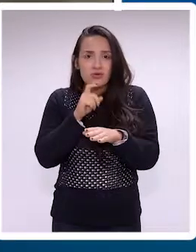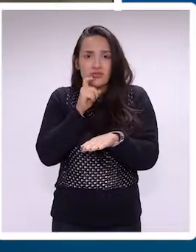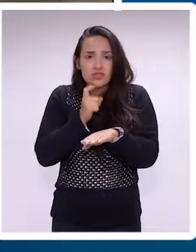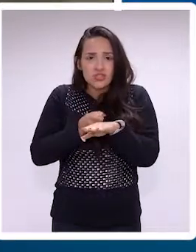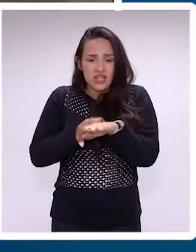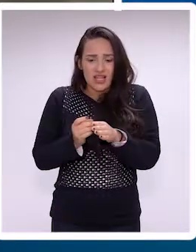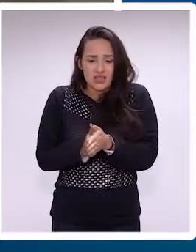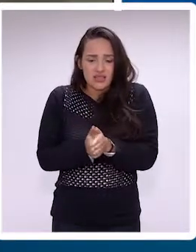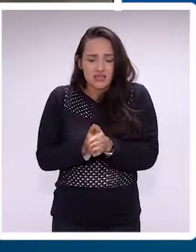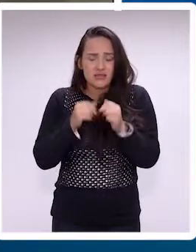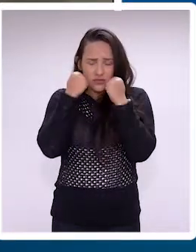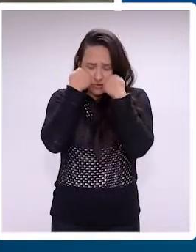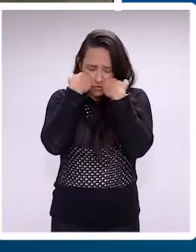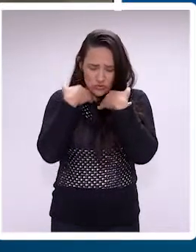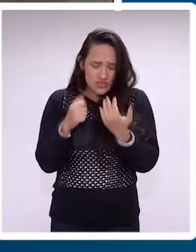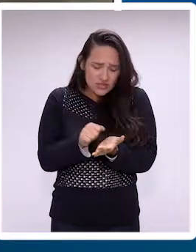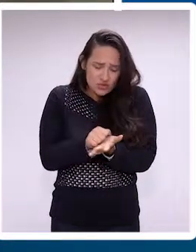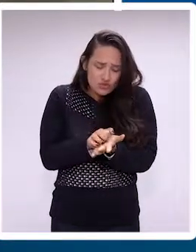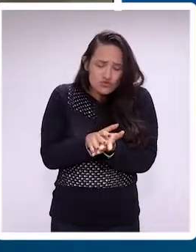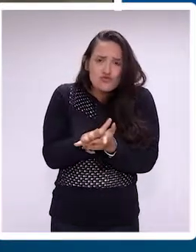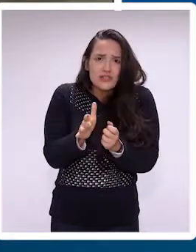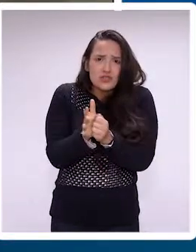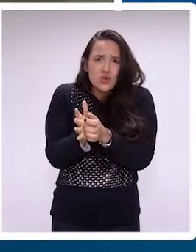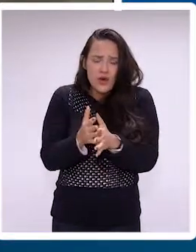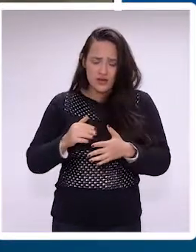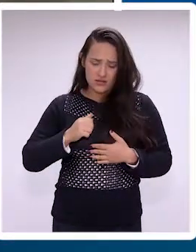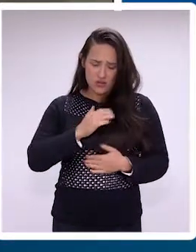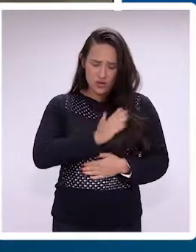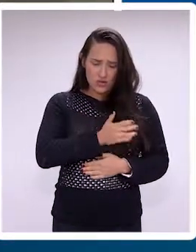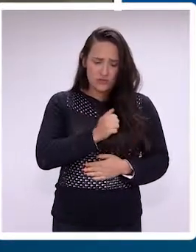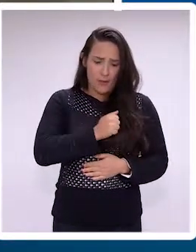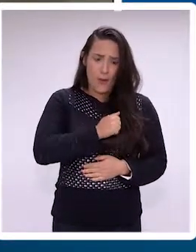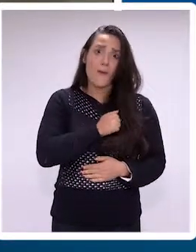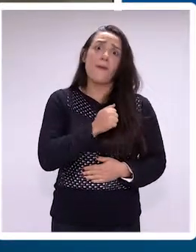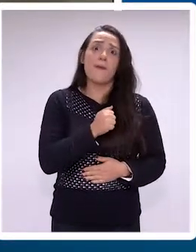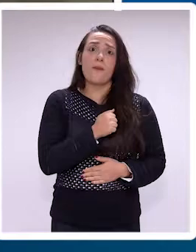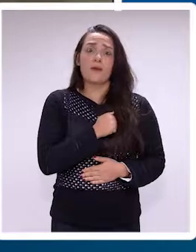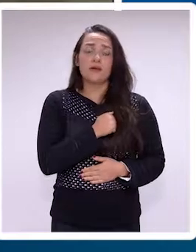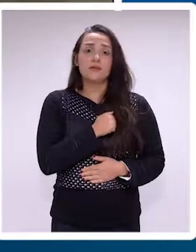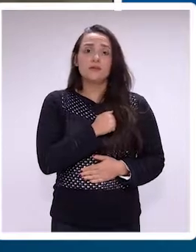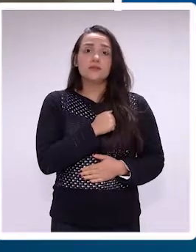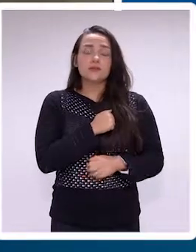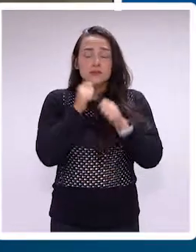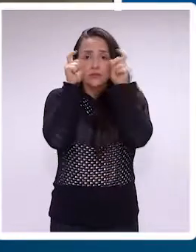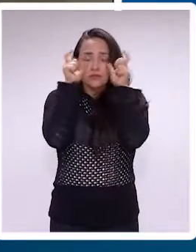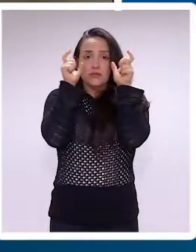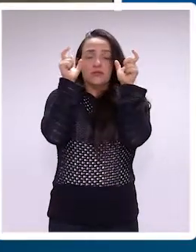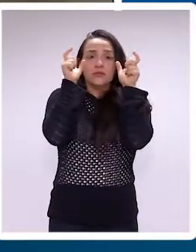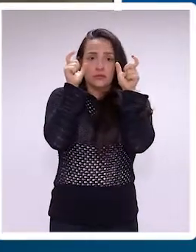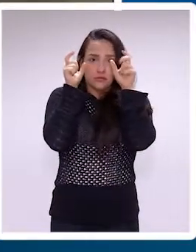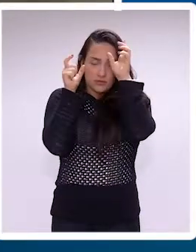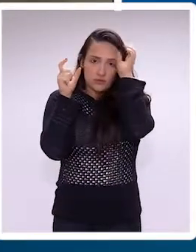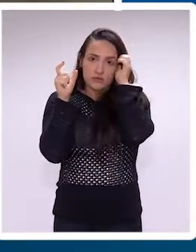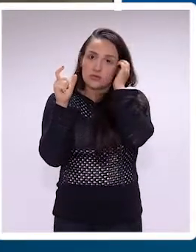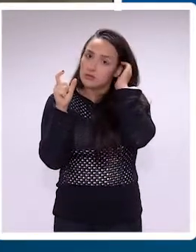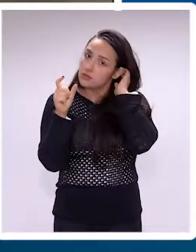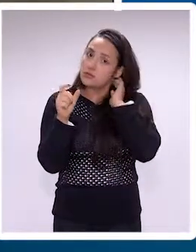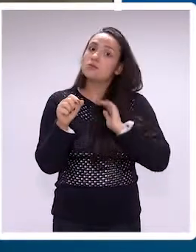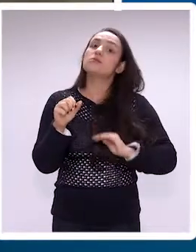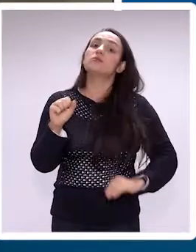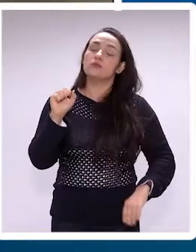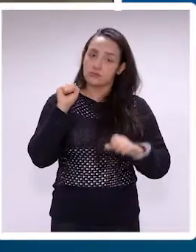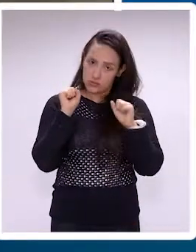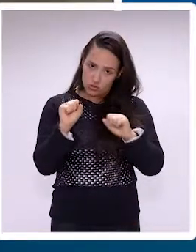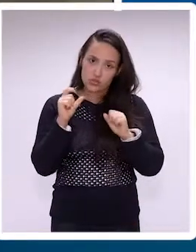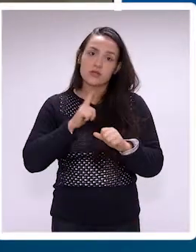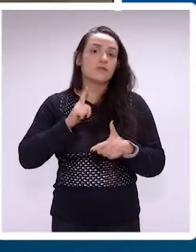Aí as mãos ficam frias, ficam úmidas, o coração bate mais rápido e,